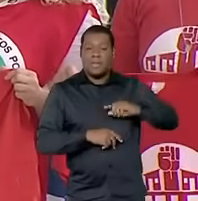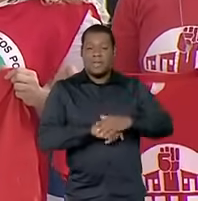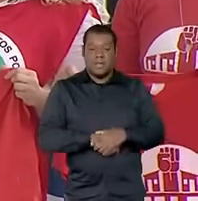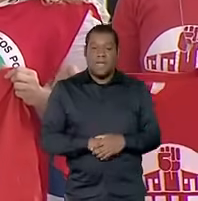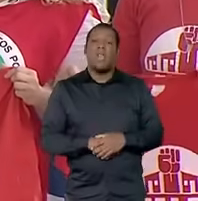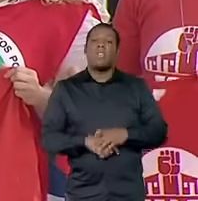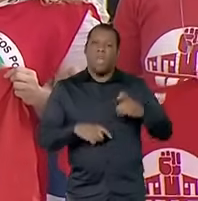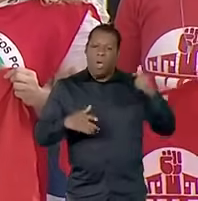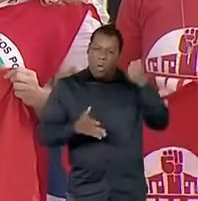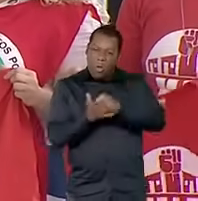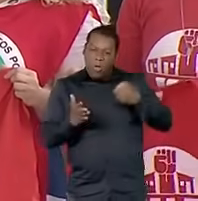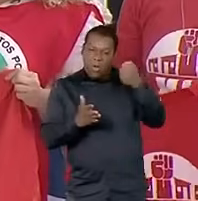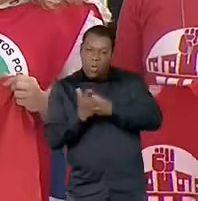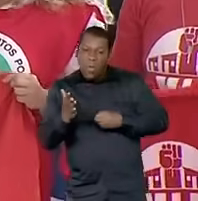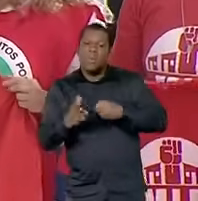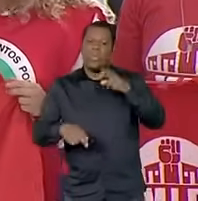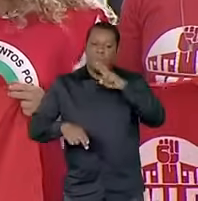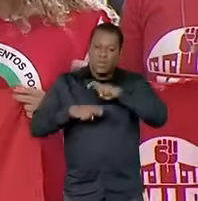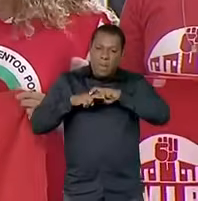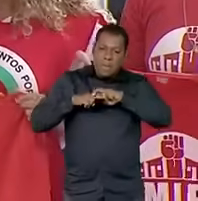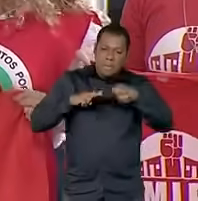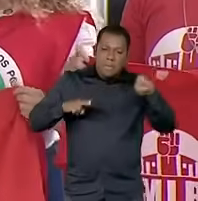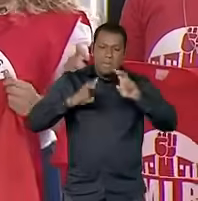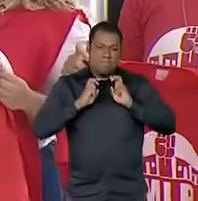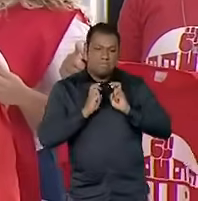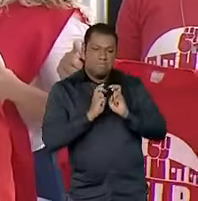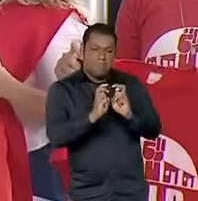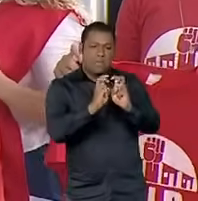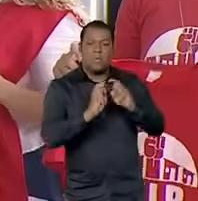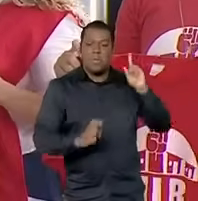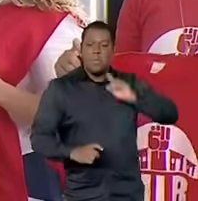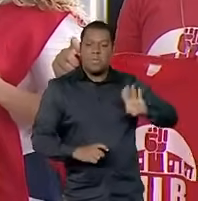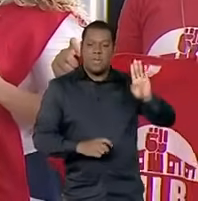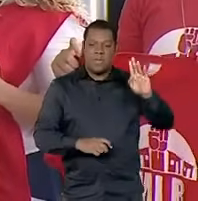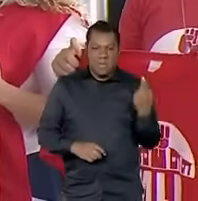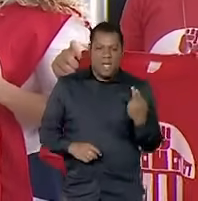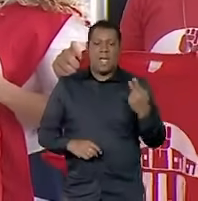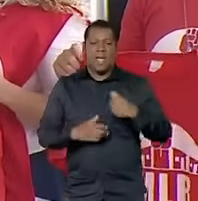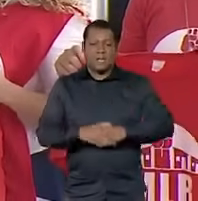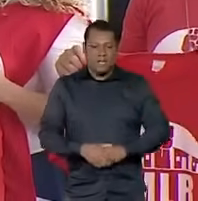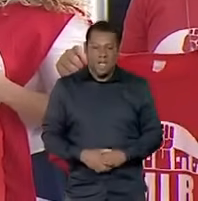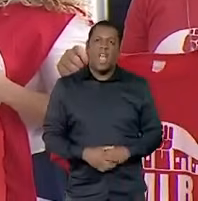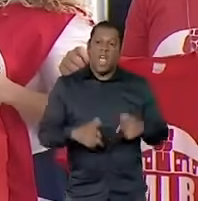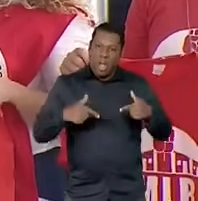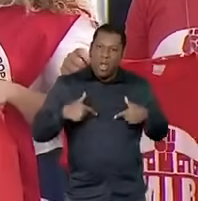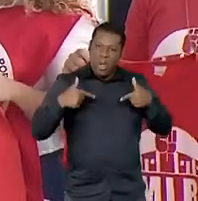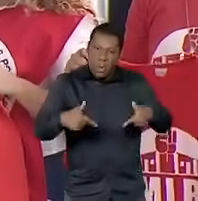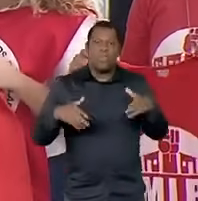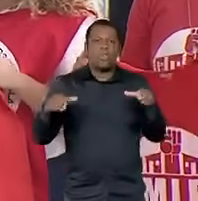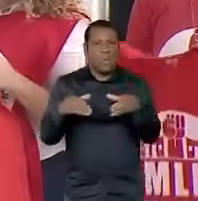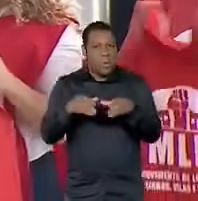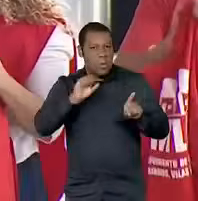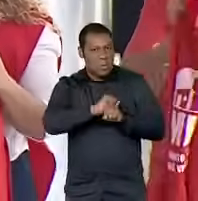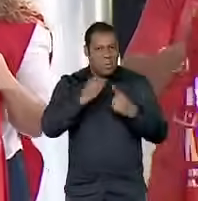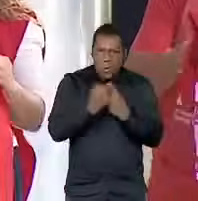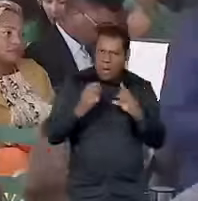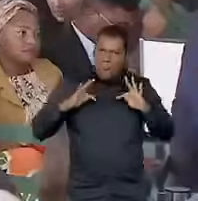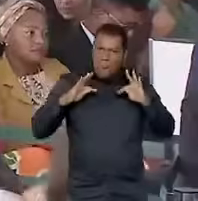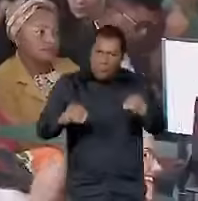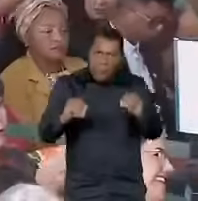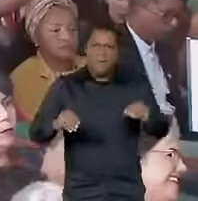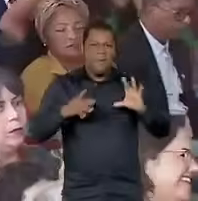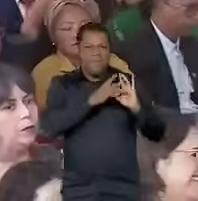do metrô em Belo Horizonte. Então, dizer que essa luta também é uma luta dos movimentos sociais. Estamos juntos.